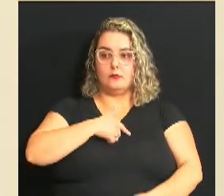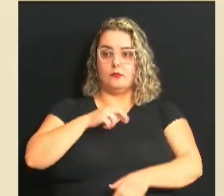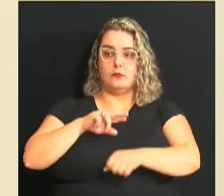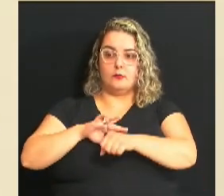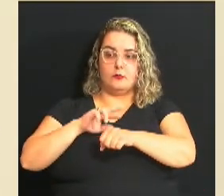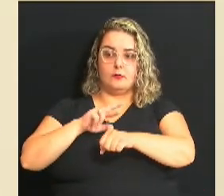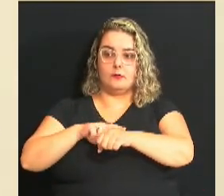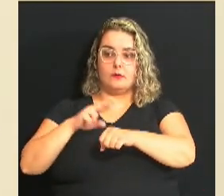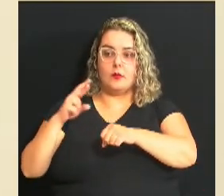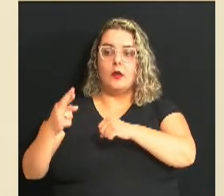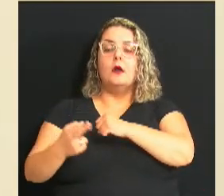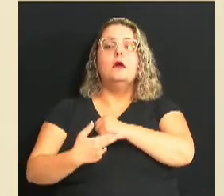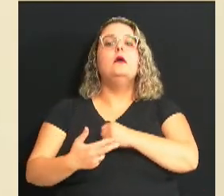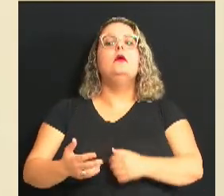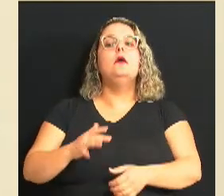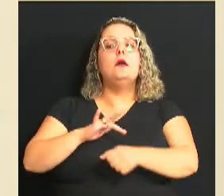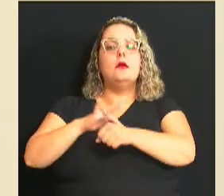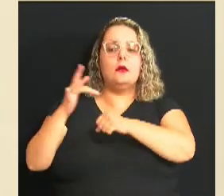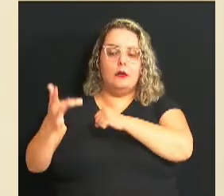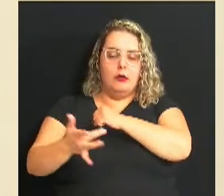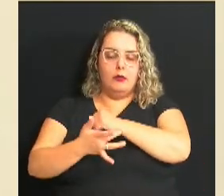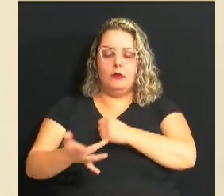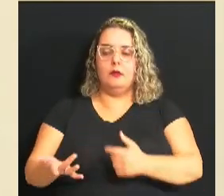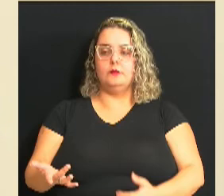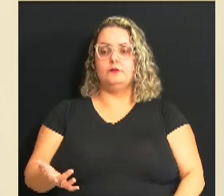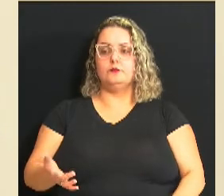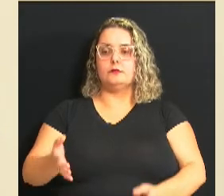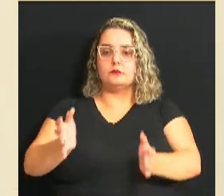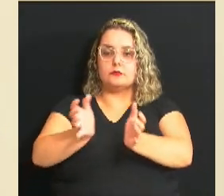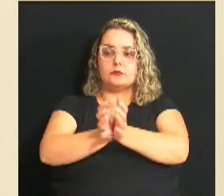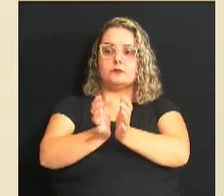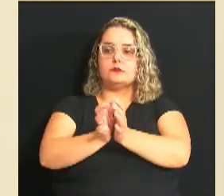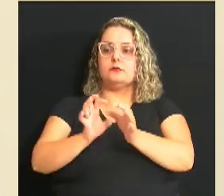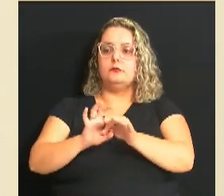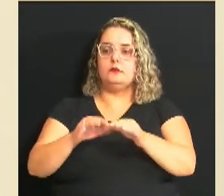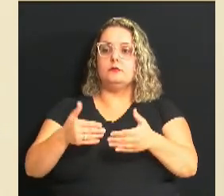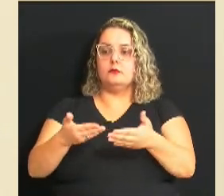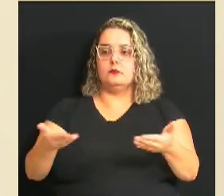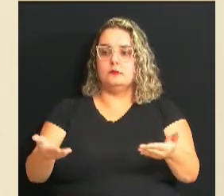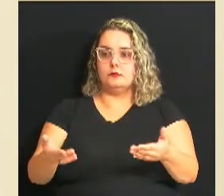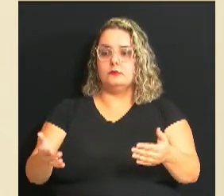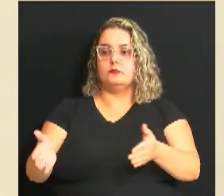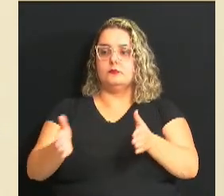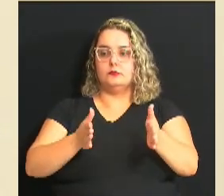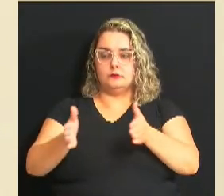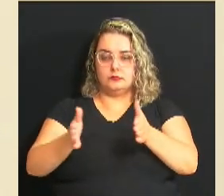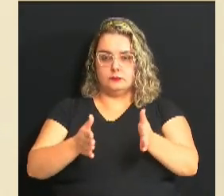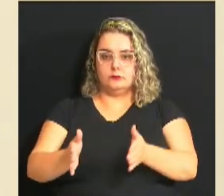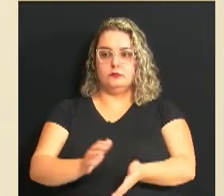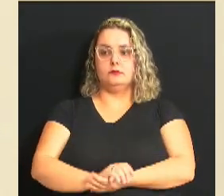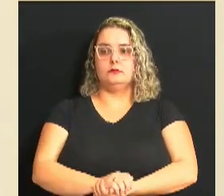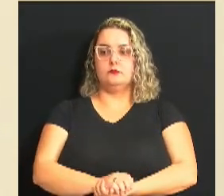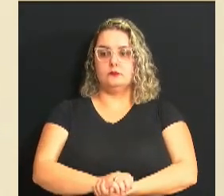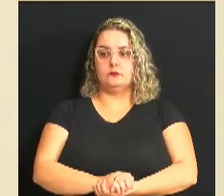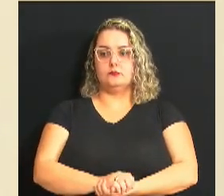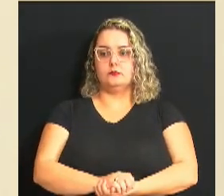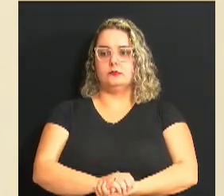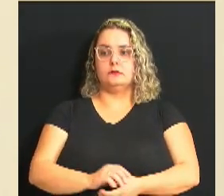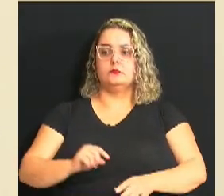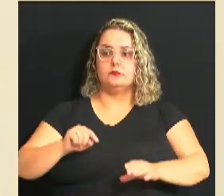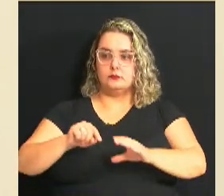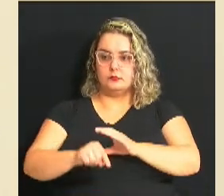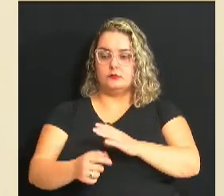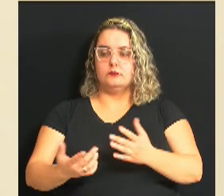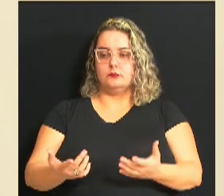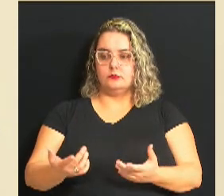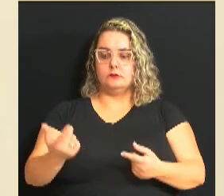que a comissão ela segue à disposição, inclusive nesse momento, de nós aprofundarmos o debate